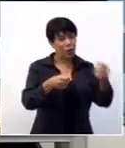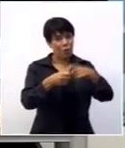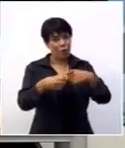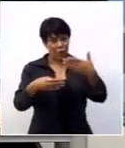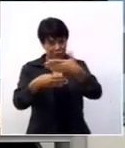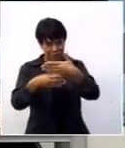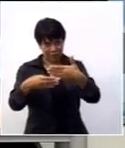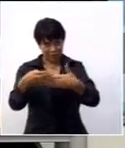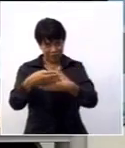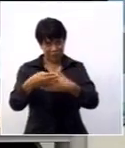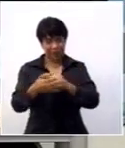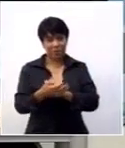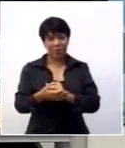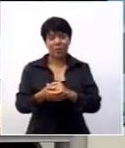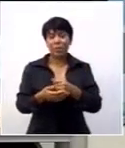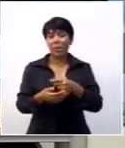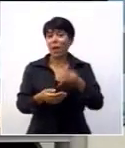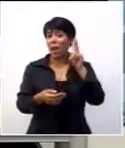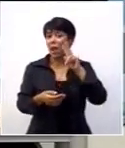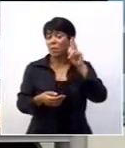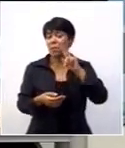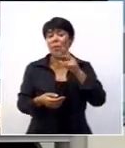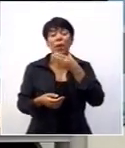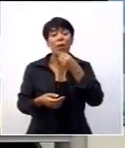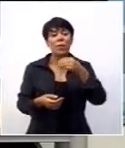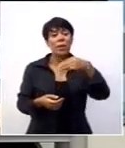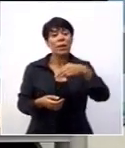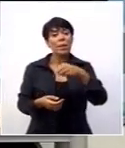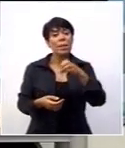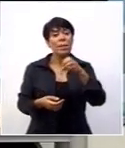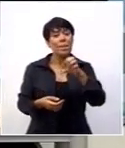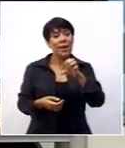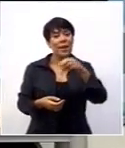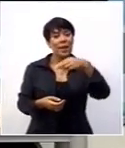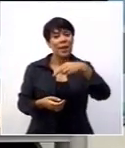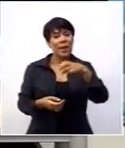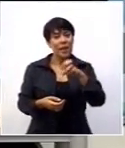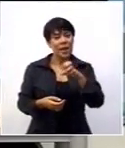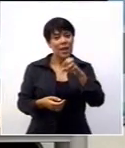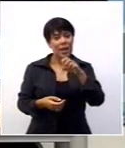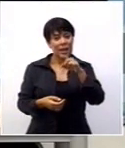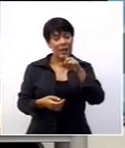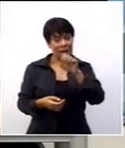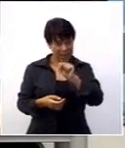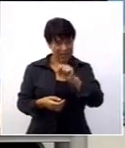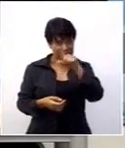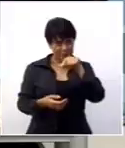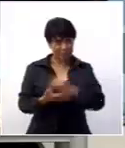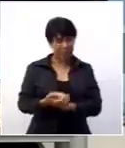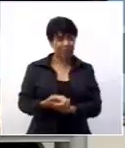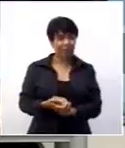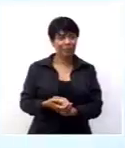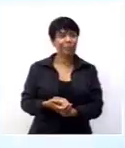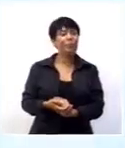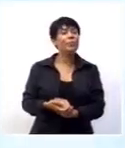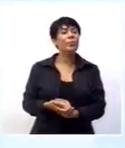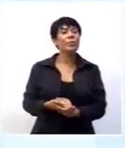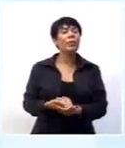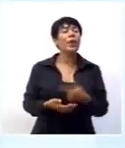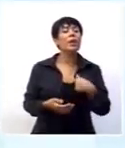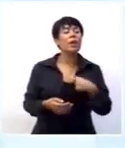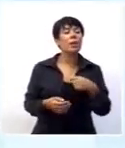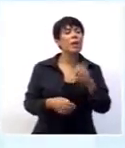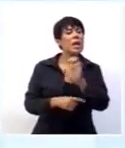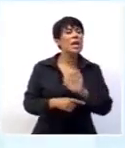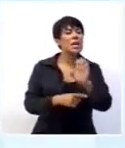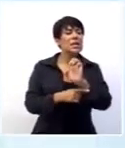falando do Menés, tá? Só um segundinho, gente. Opa. Aqui, ó, o Estado teocrático. Eu